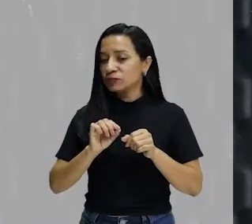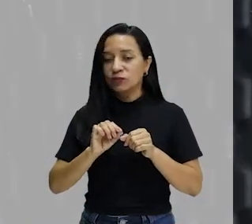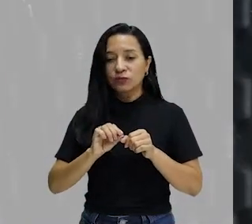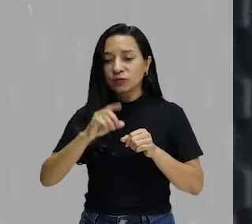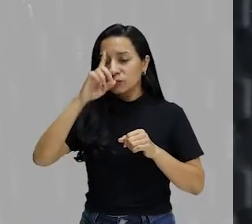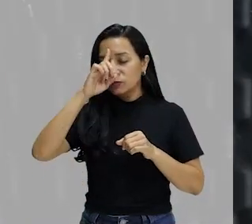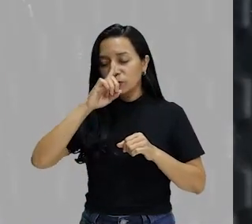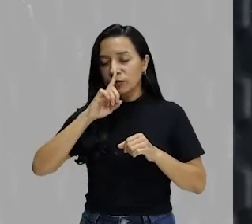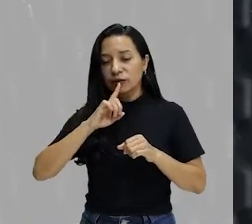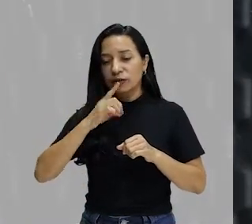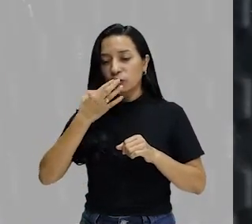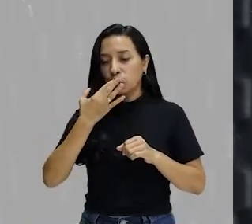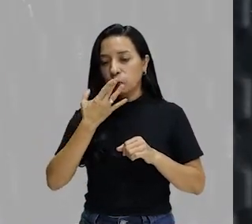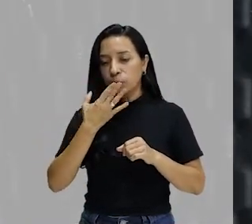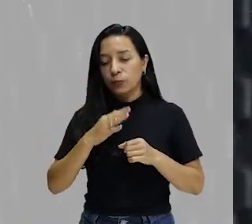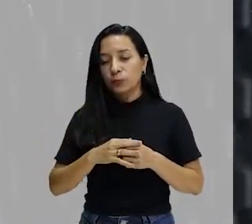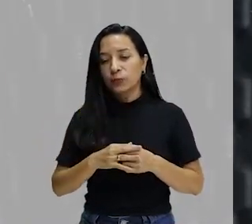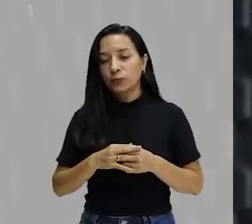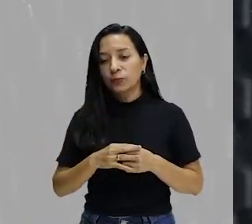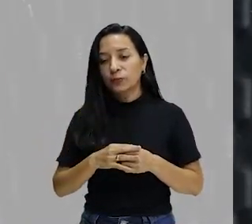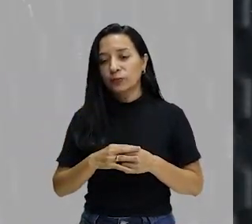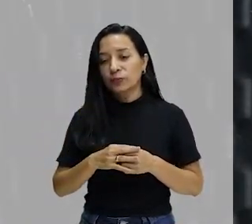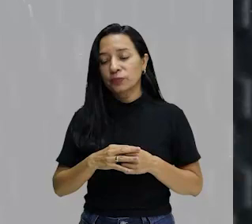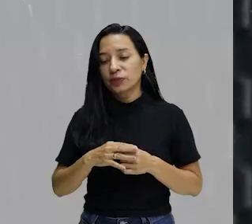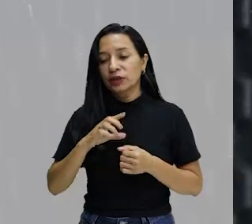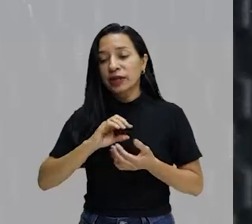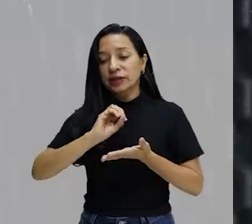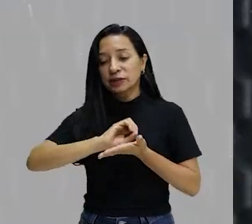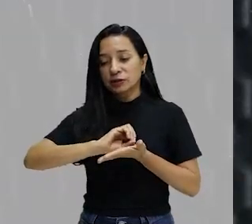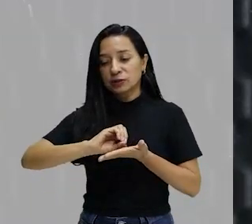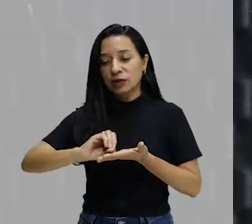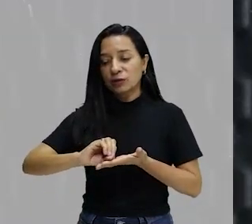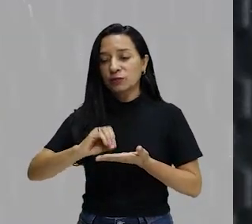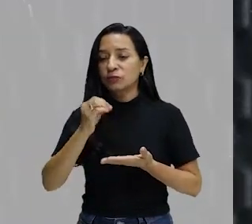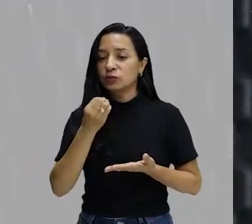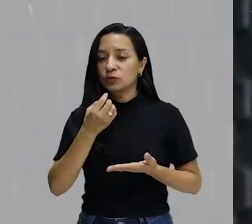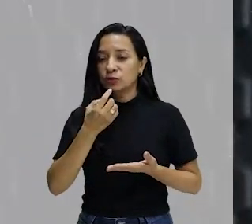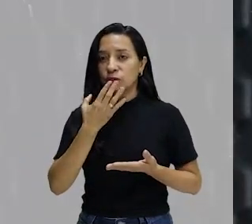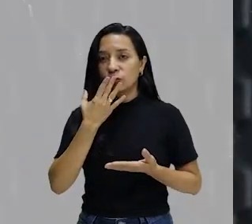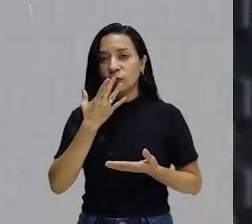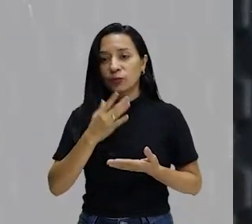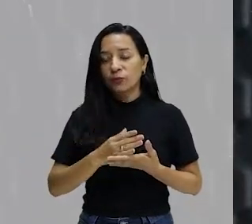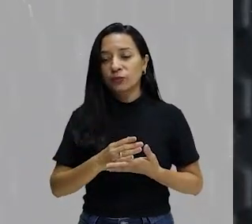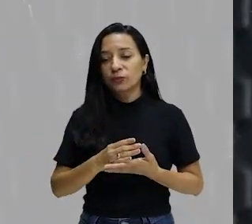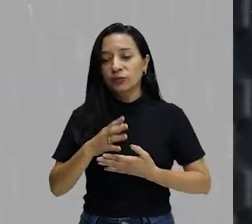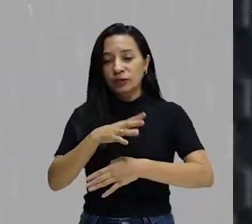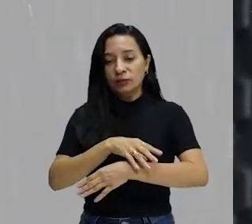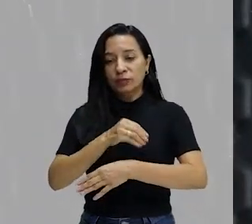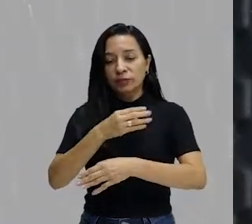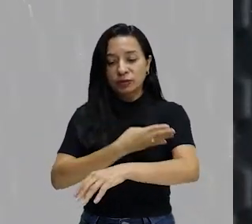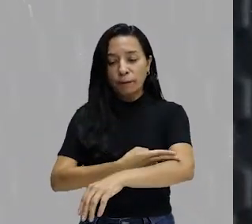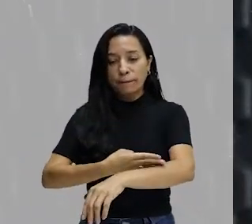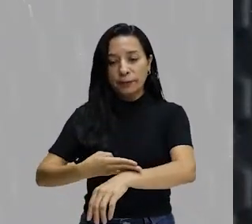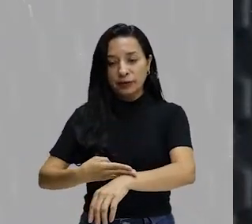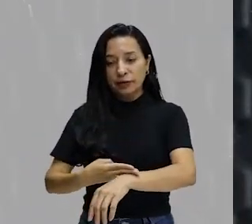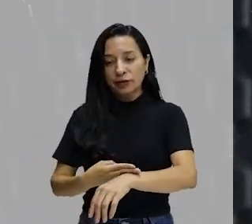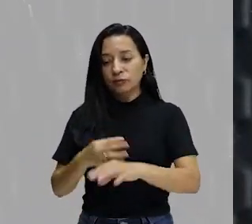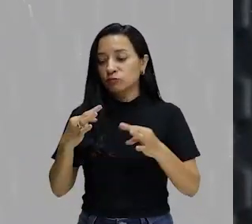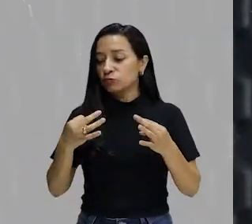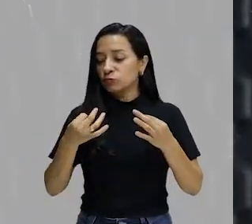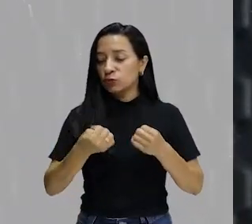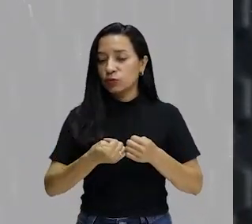amarelo. Consequentemente, o indivíduo vai ter zero de pigmento. Então, a plumagem será branca